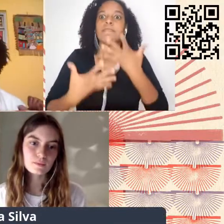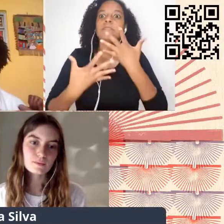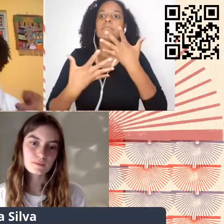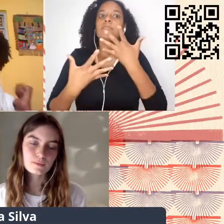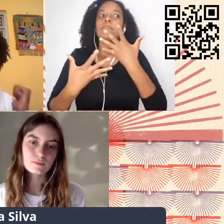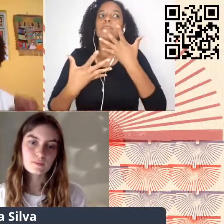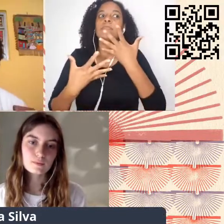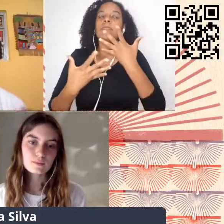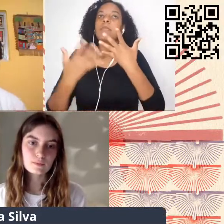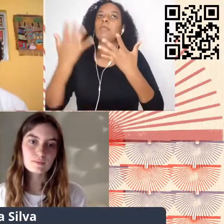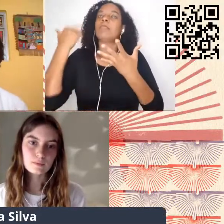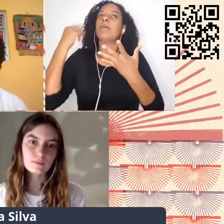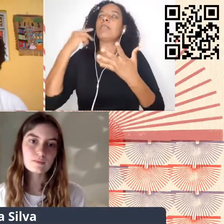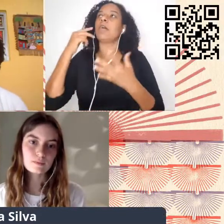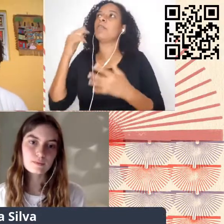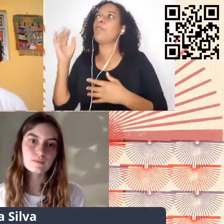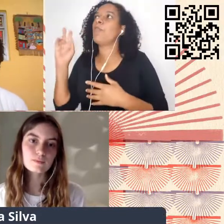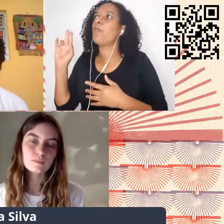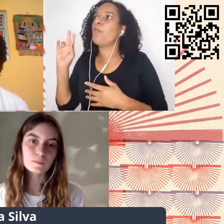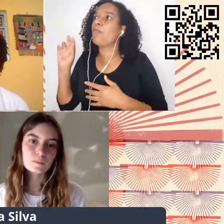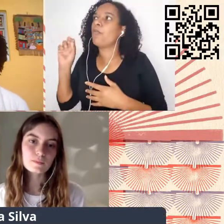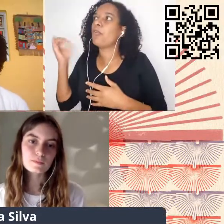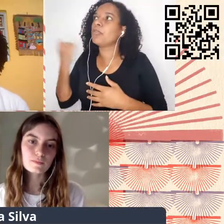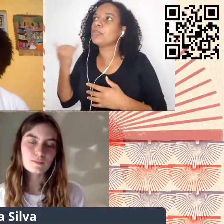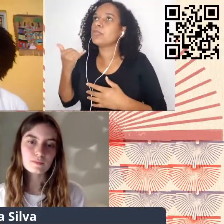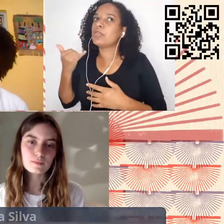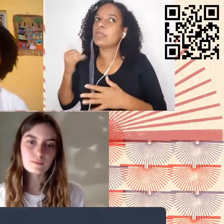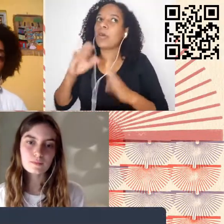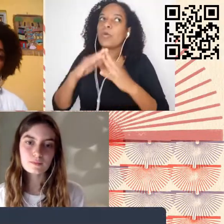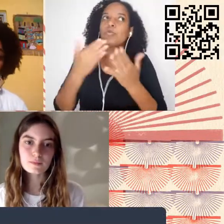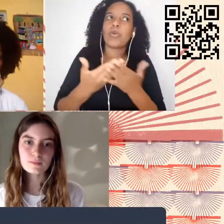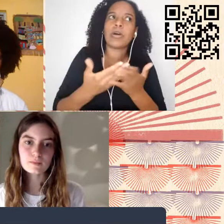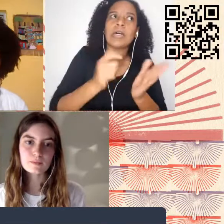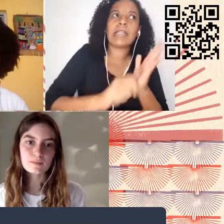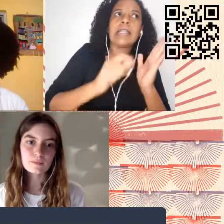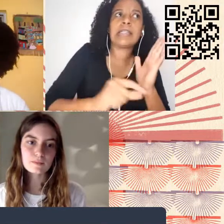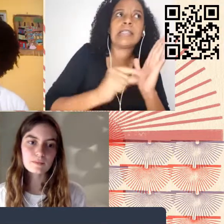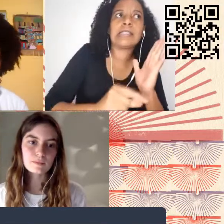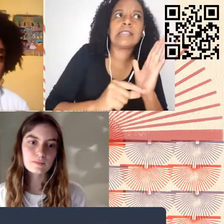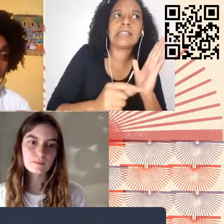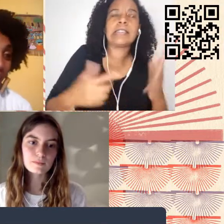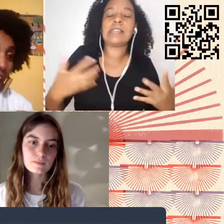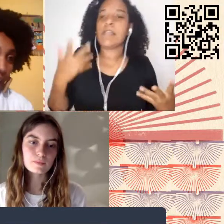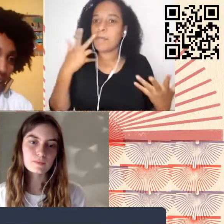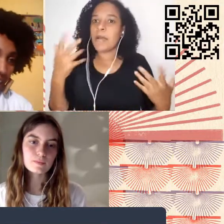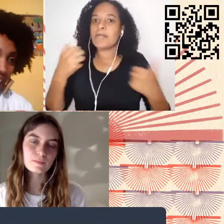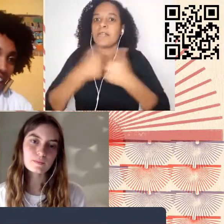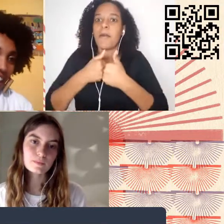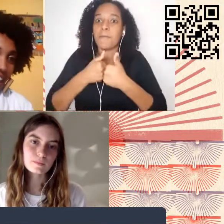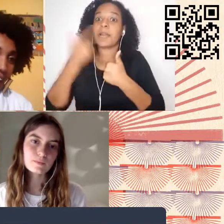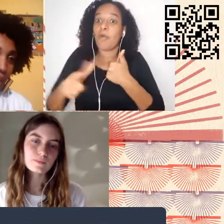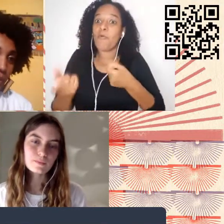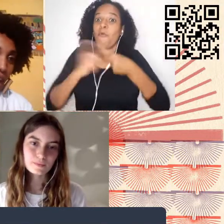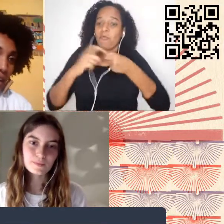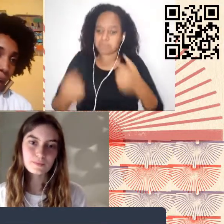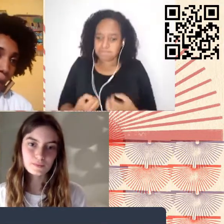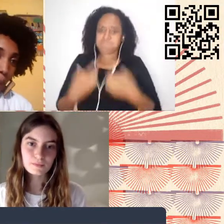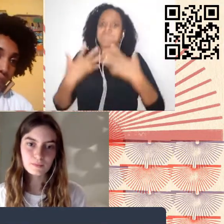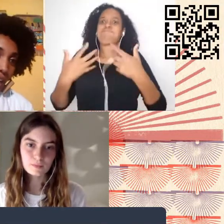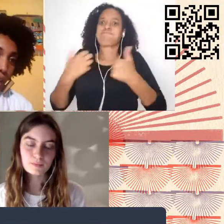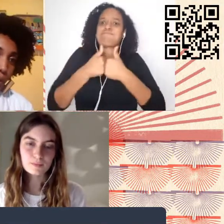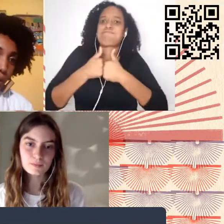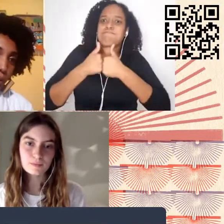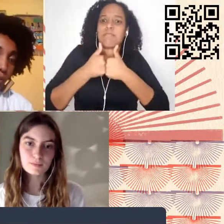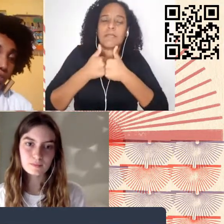na escola, naquele primeiro momento, né, desse conflito da palavra escrita e da palavra falada. E ali no